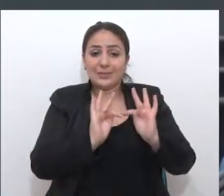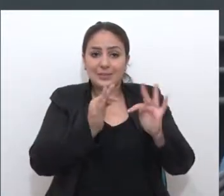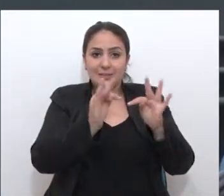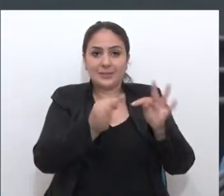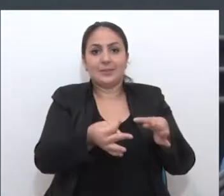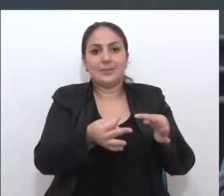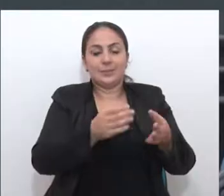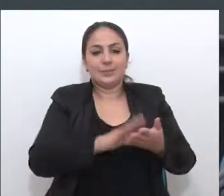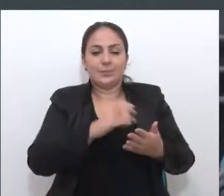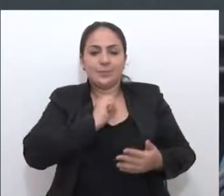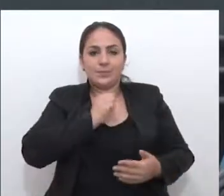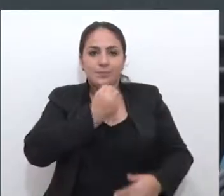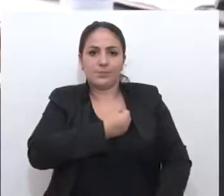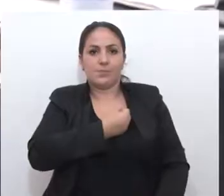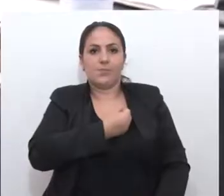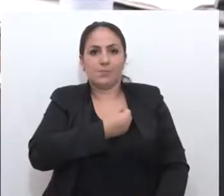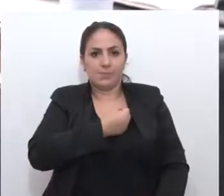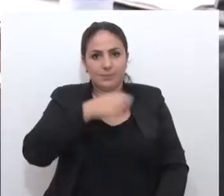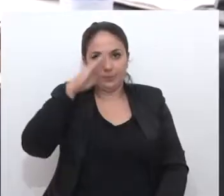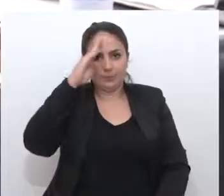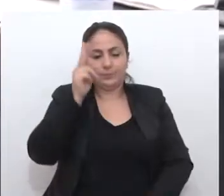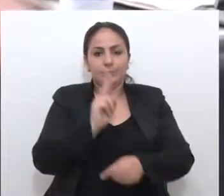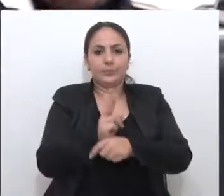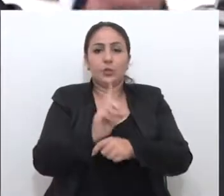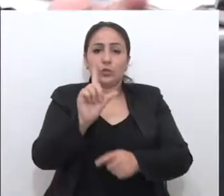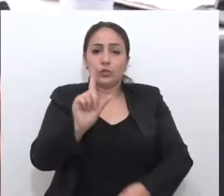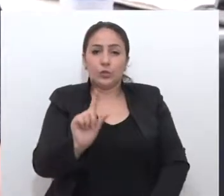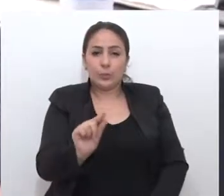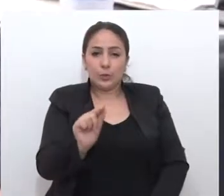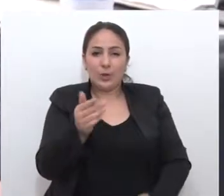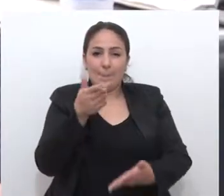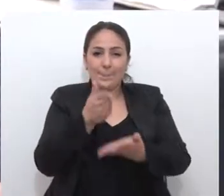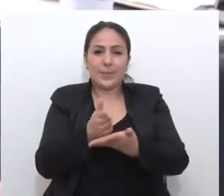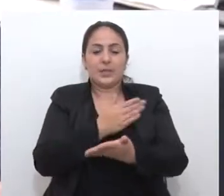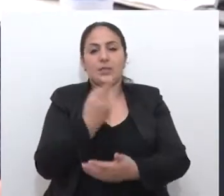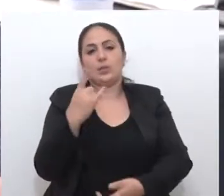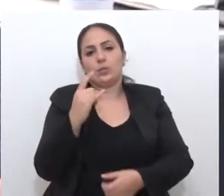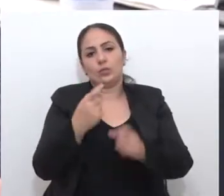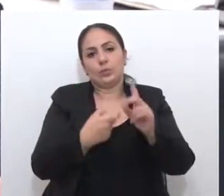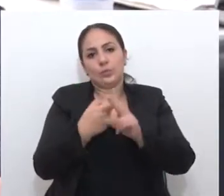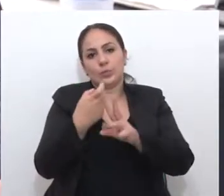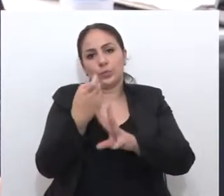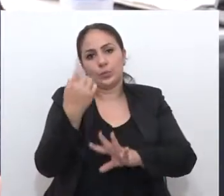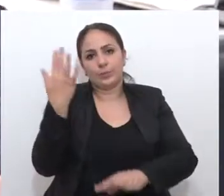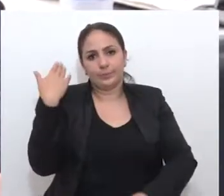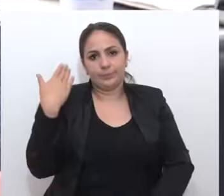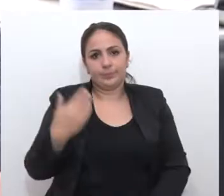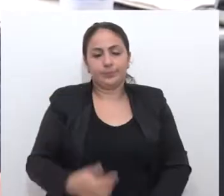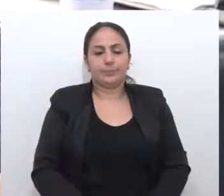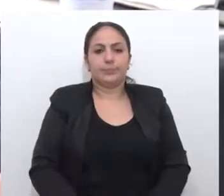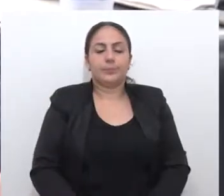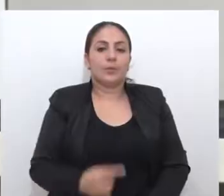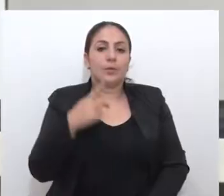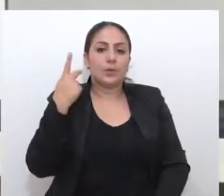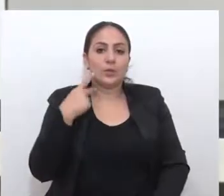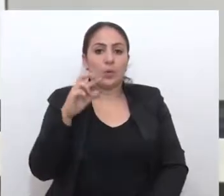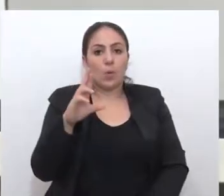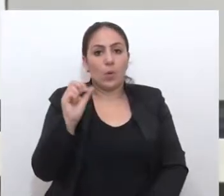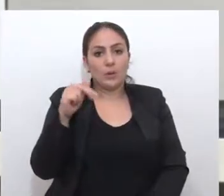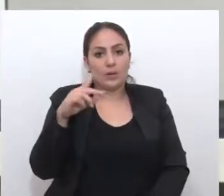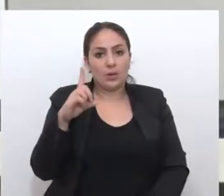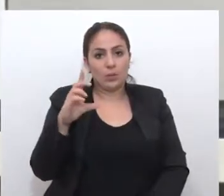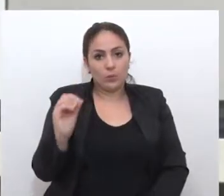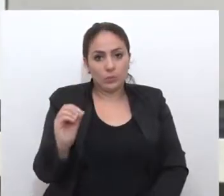função do uso da tecnologia, o número de vigilantes foi reduzido pela metade nos últimos meses.